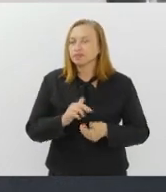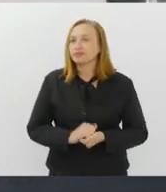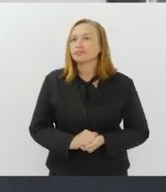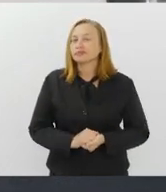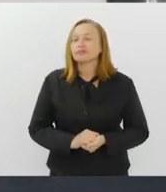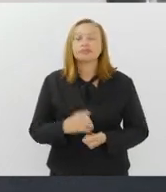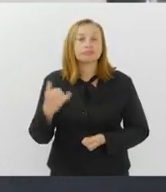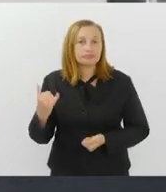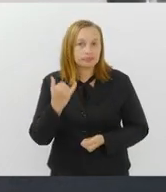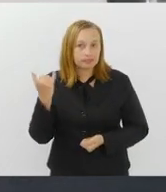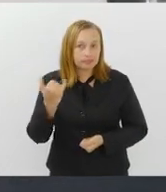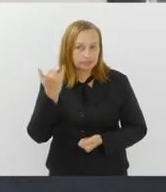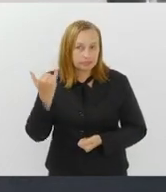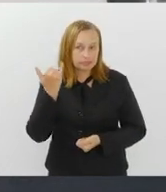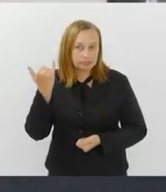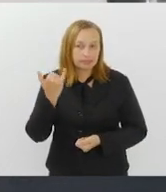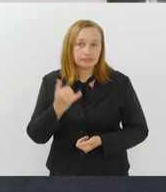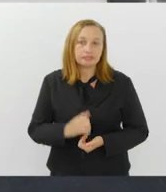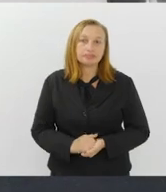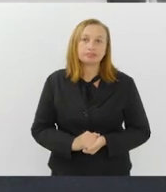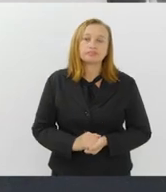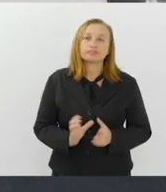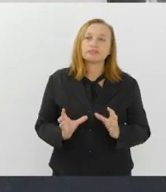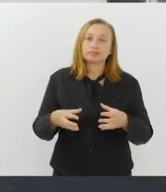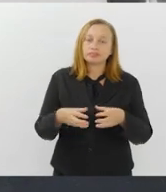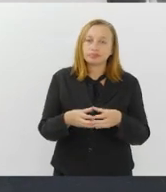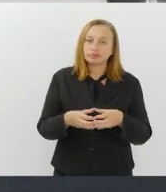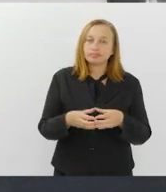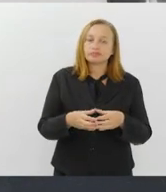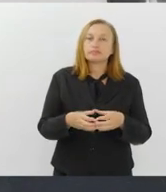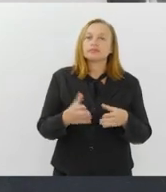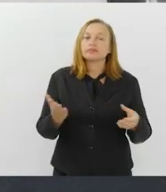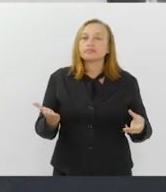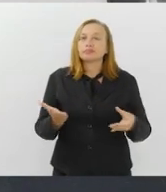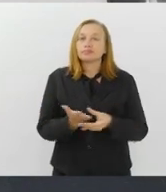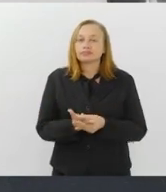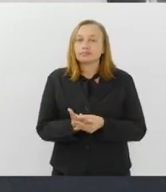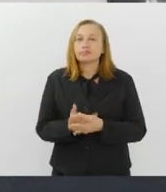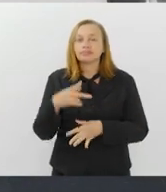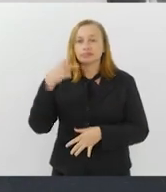tão importante comissão parlamentar de inquérito. E,